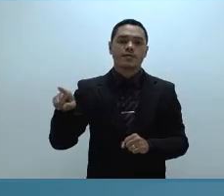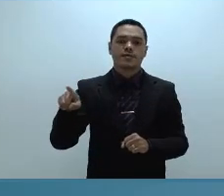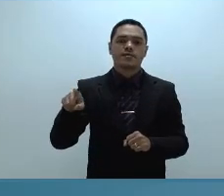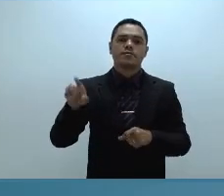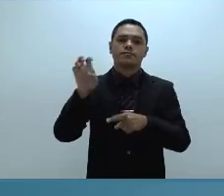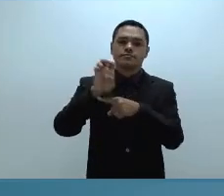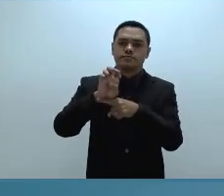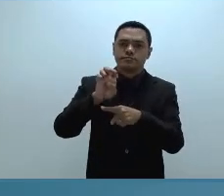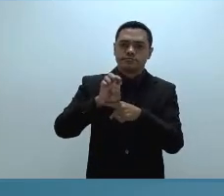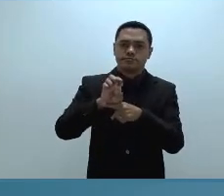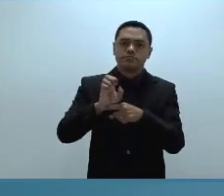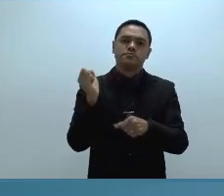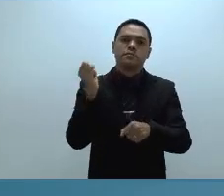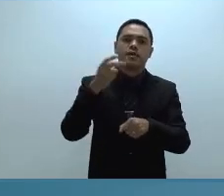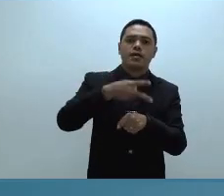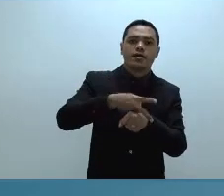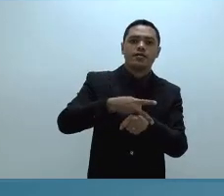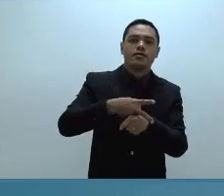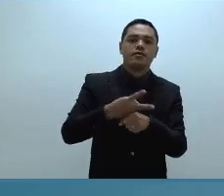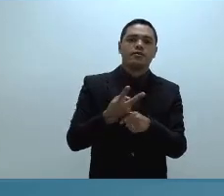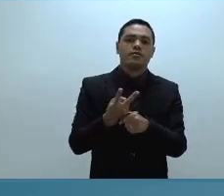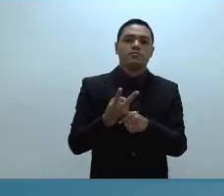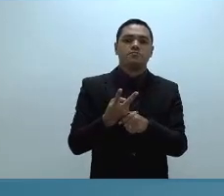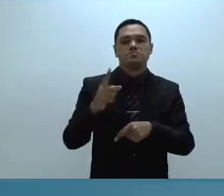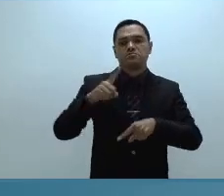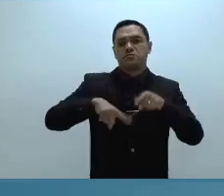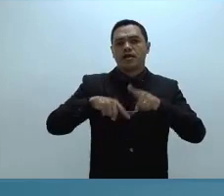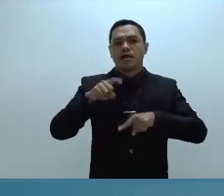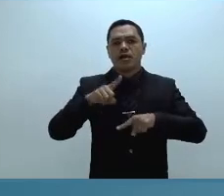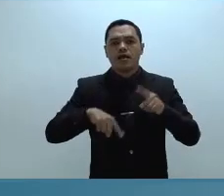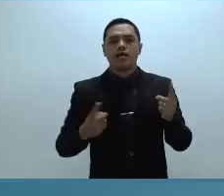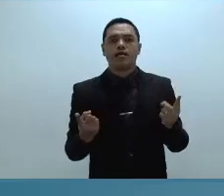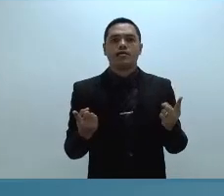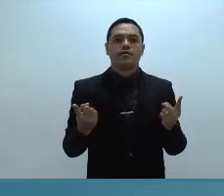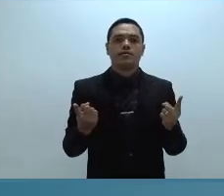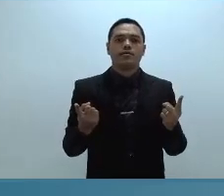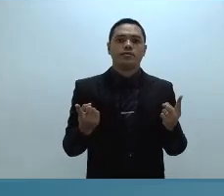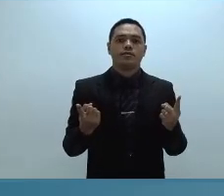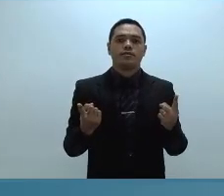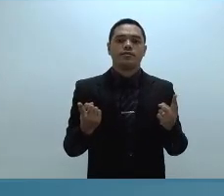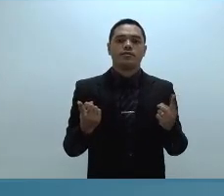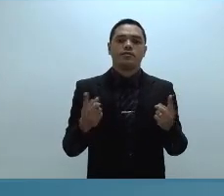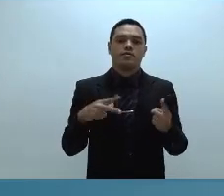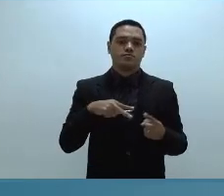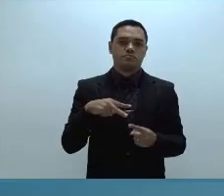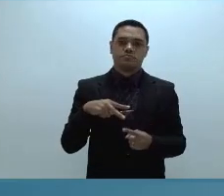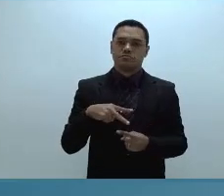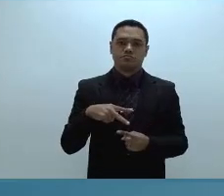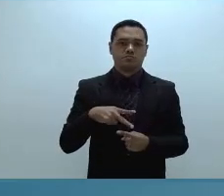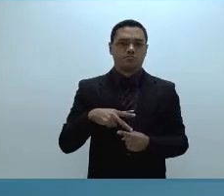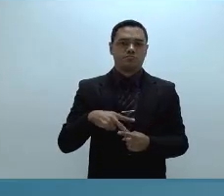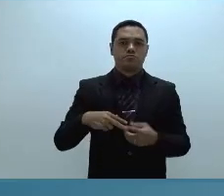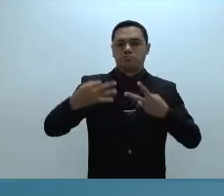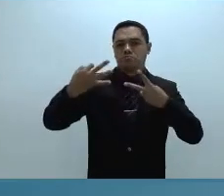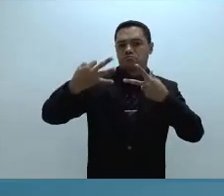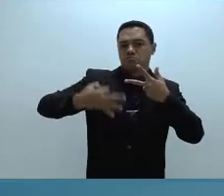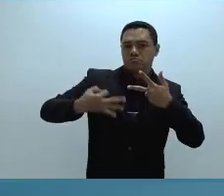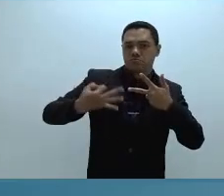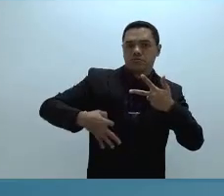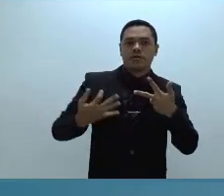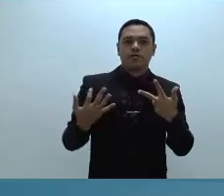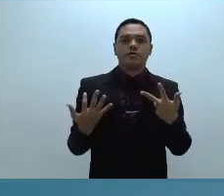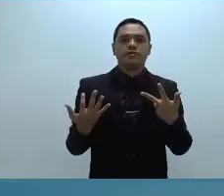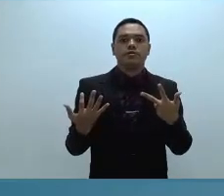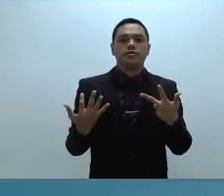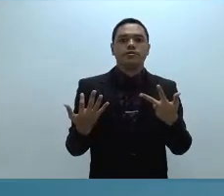estadual ingressar no trato de matérias reservadas ao Poder Executivo, invadindo